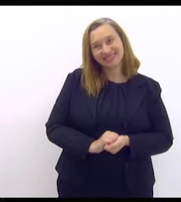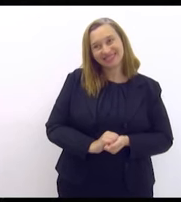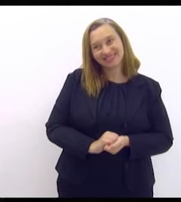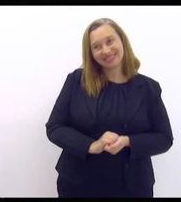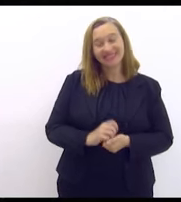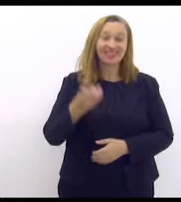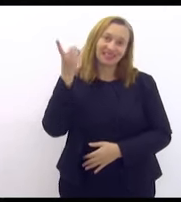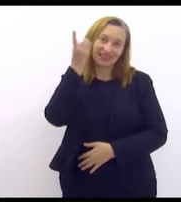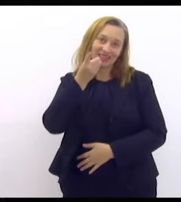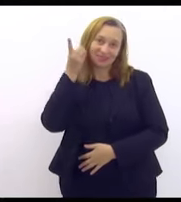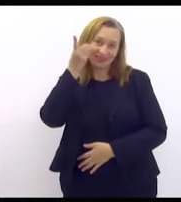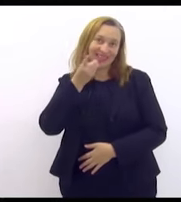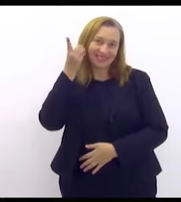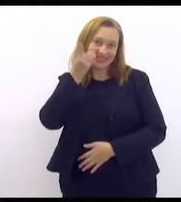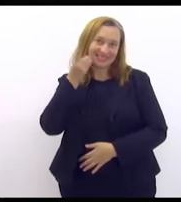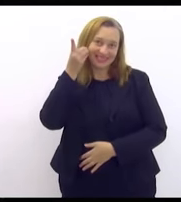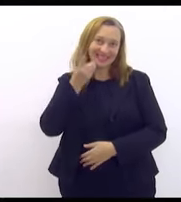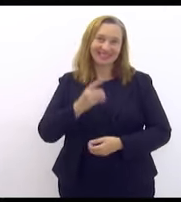Deputados,